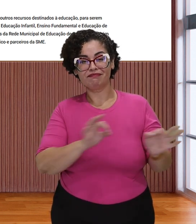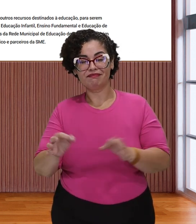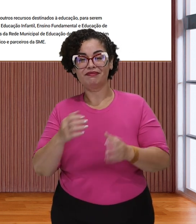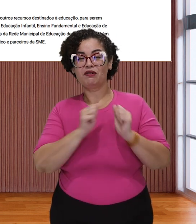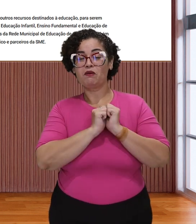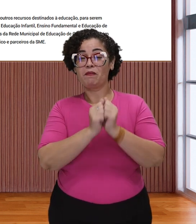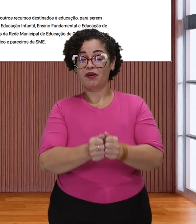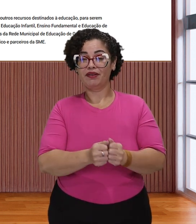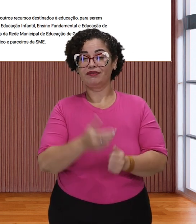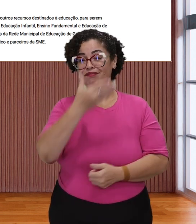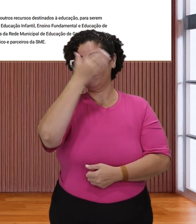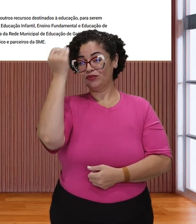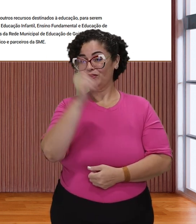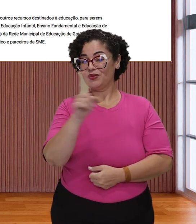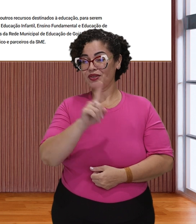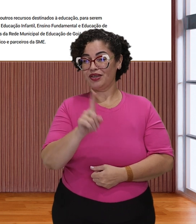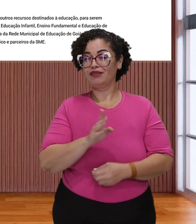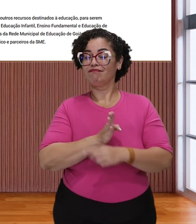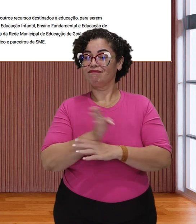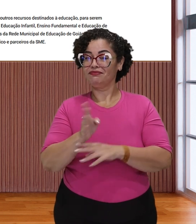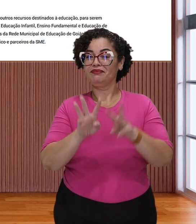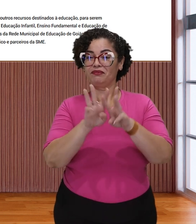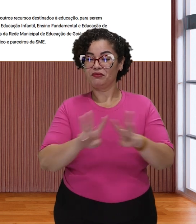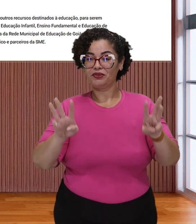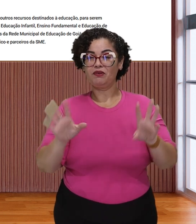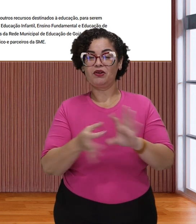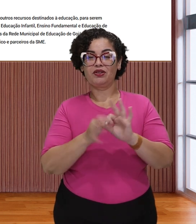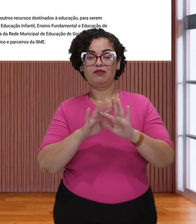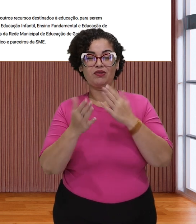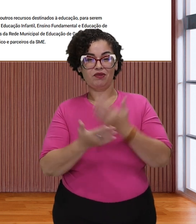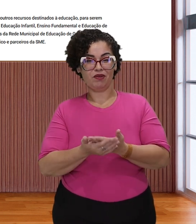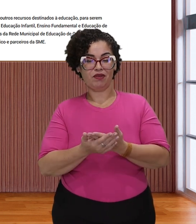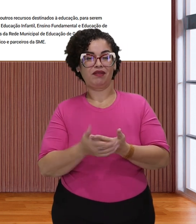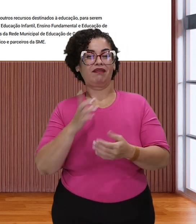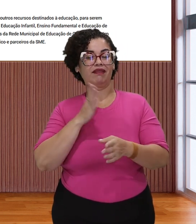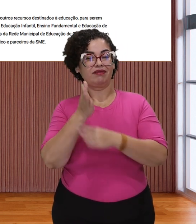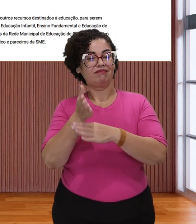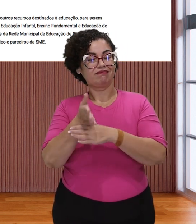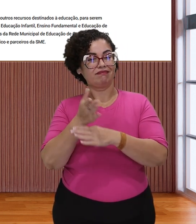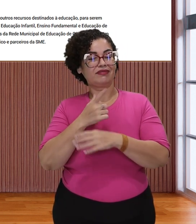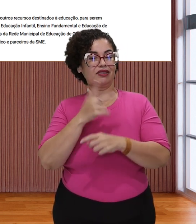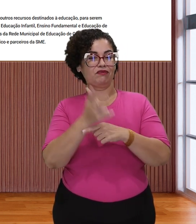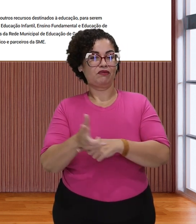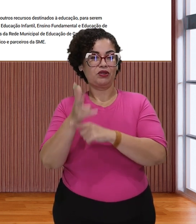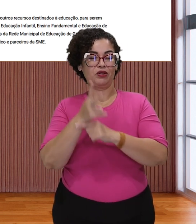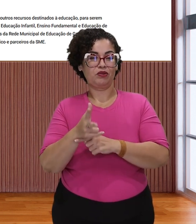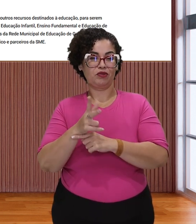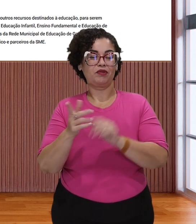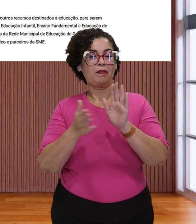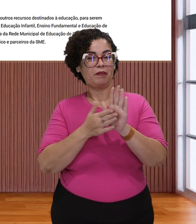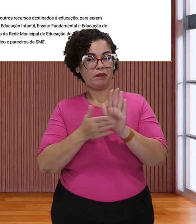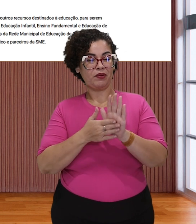sua companhia e não se esqueçam de acessar o nosso portal Conexão Escola para ter acesso aos vídeos e